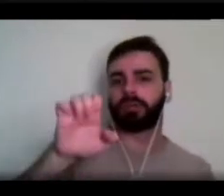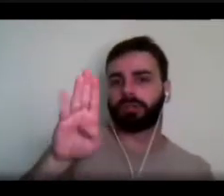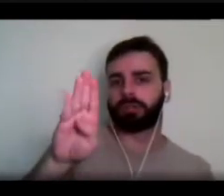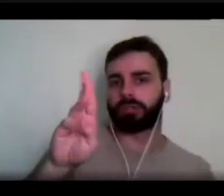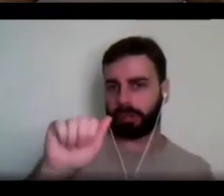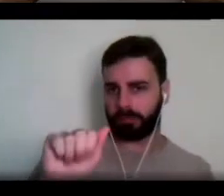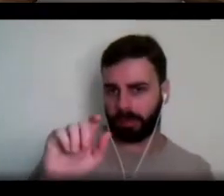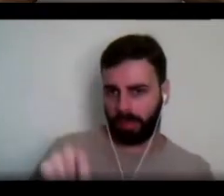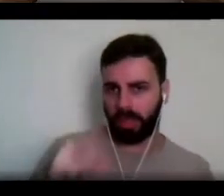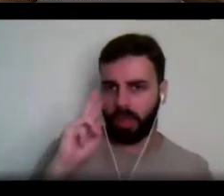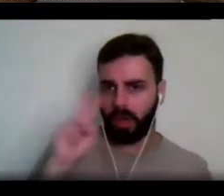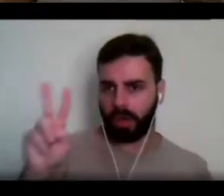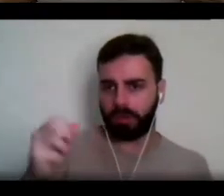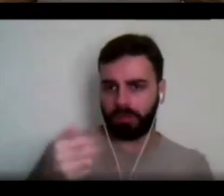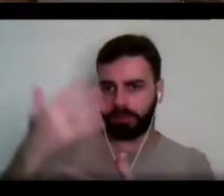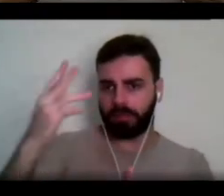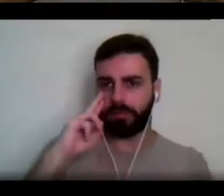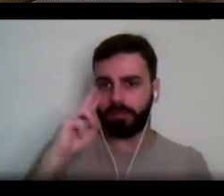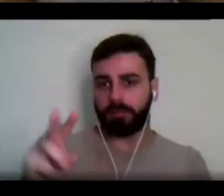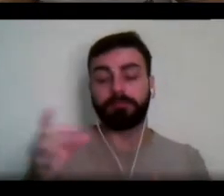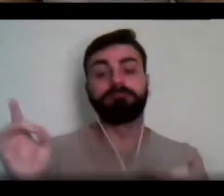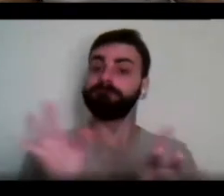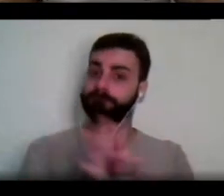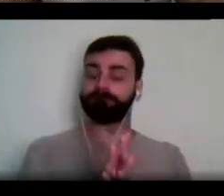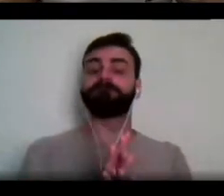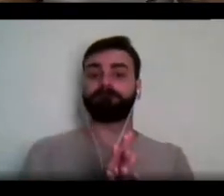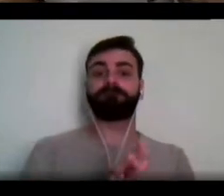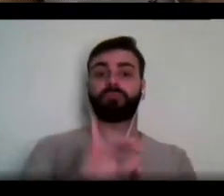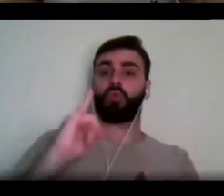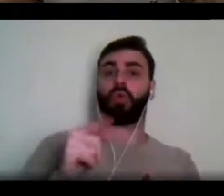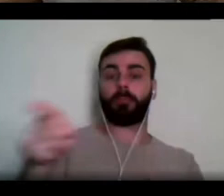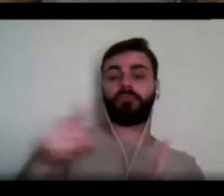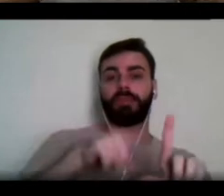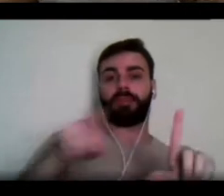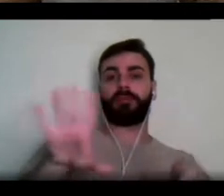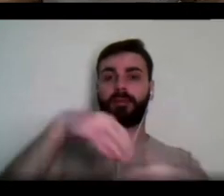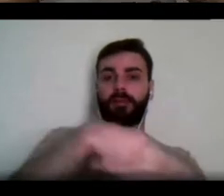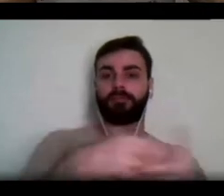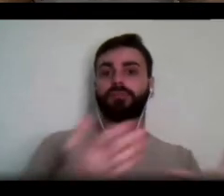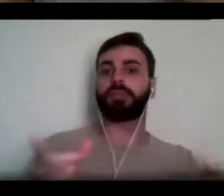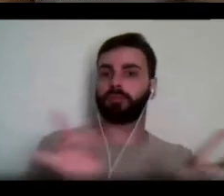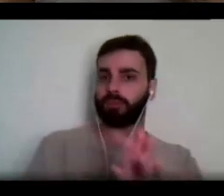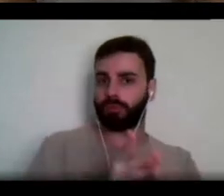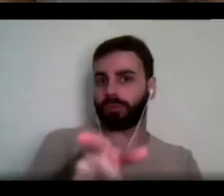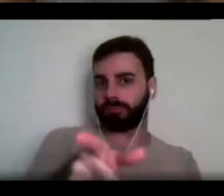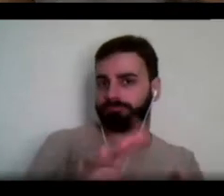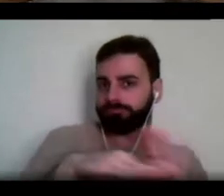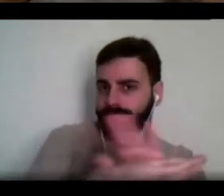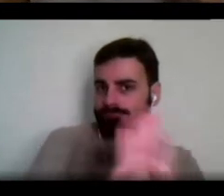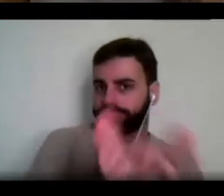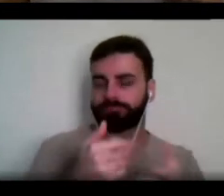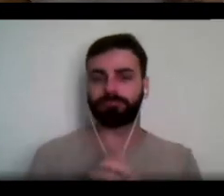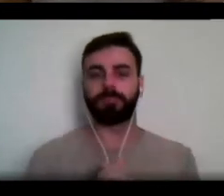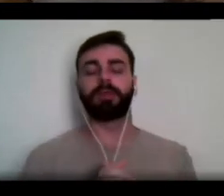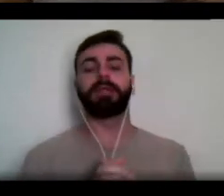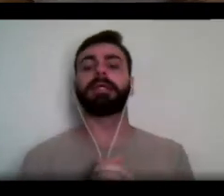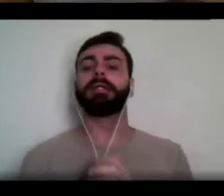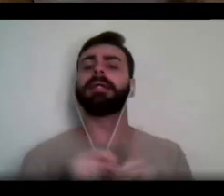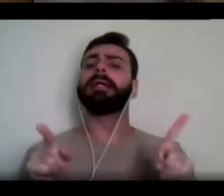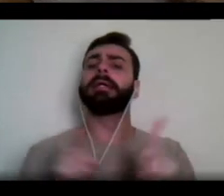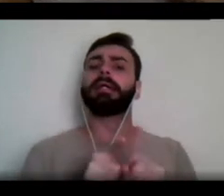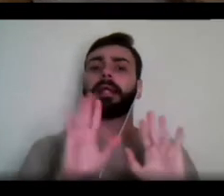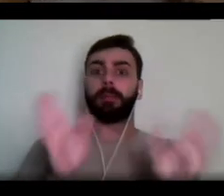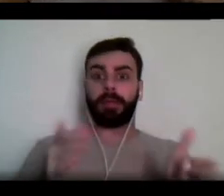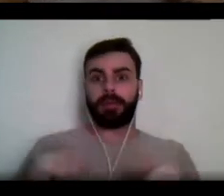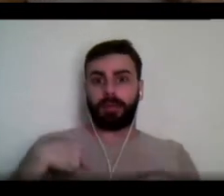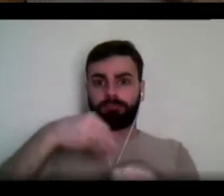Isso. Pronto, aí, fazer gráfico online. Certo? E outra coisa, já que a gente está dando dicas de fazer